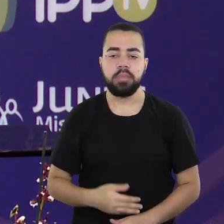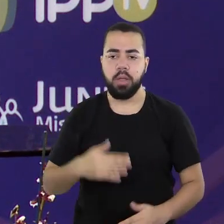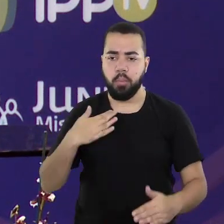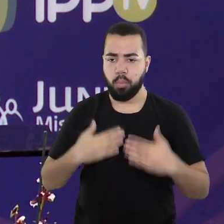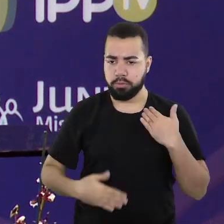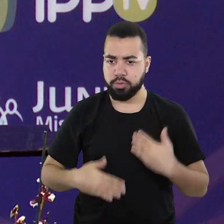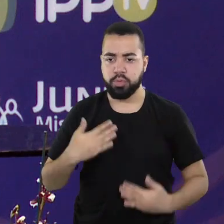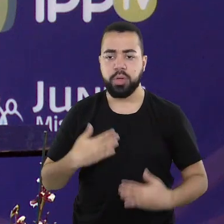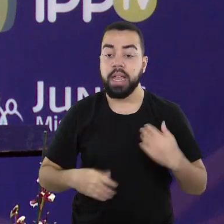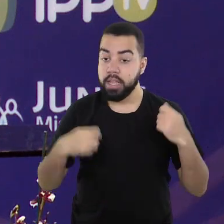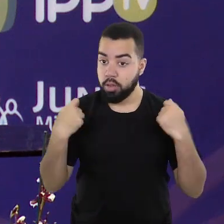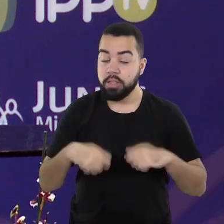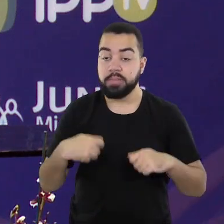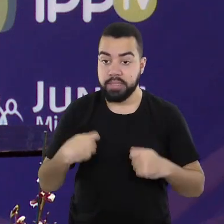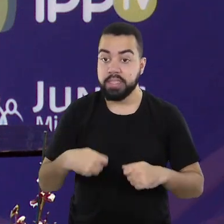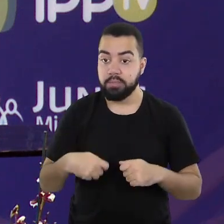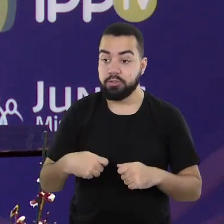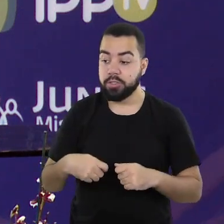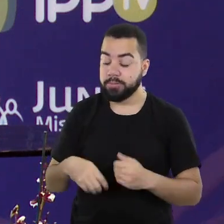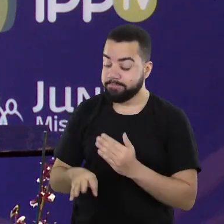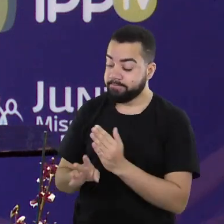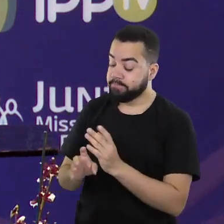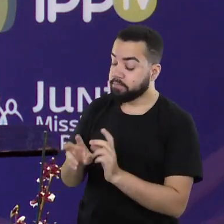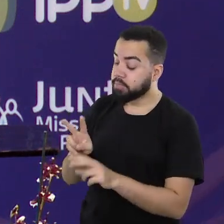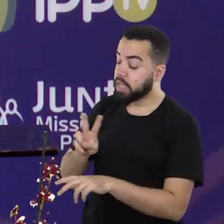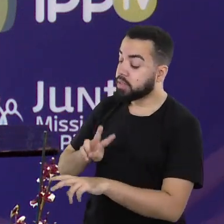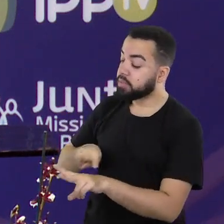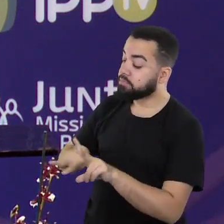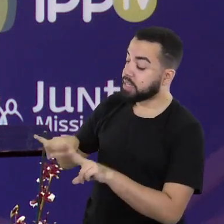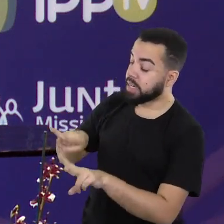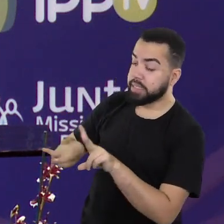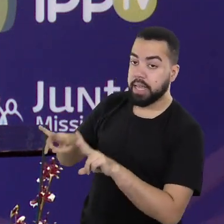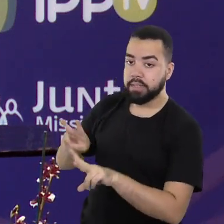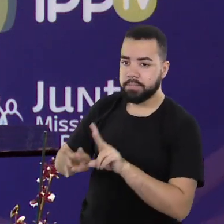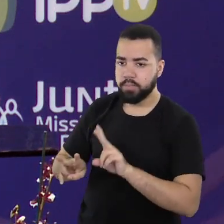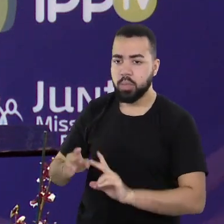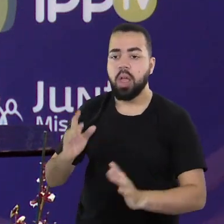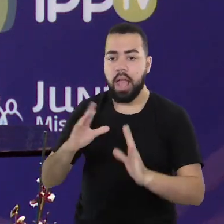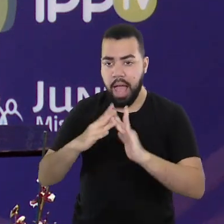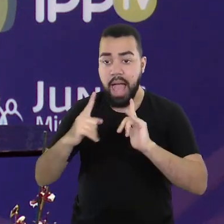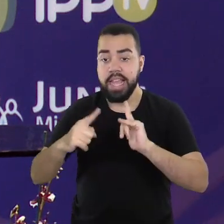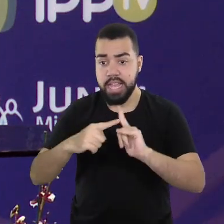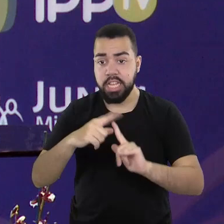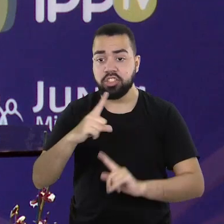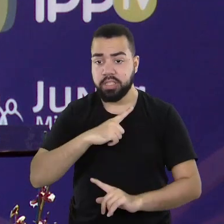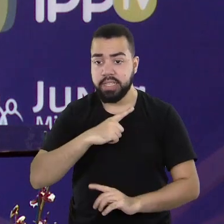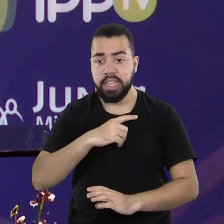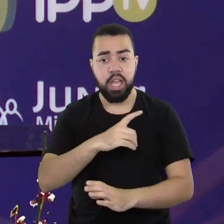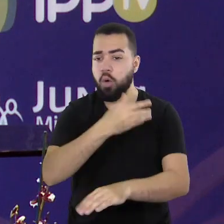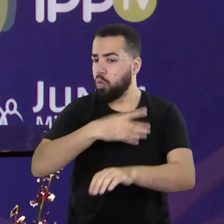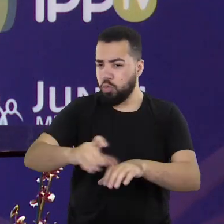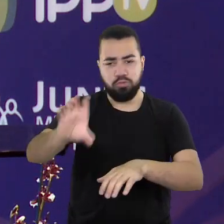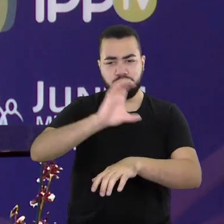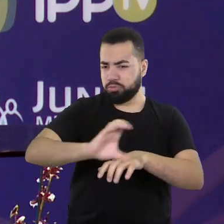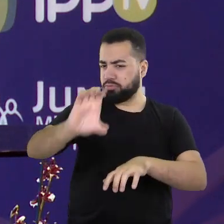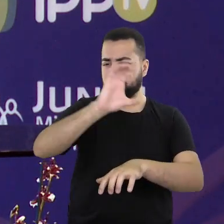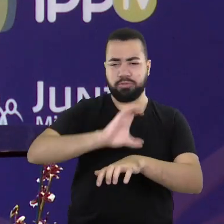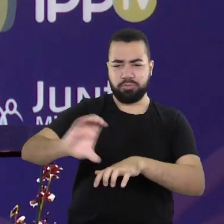A igreja está cheia de pessoas dando curso de compaixão, sem compaixão.